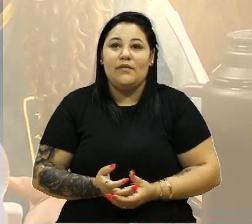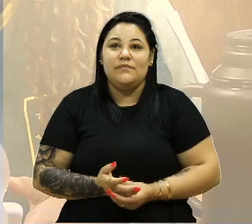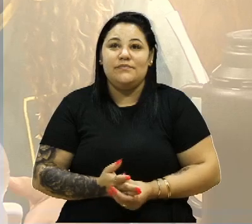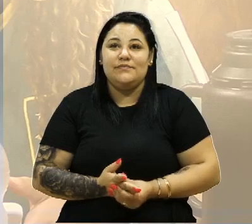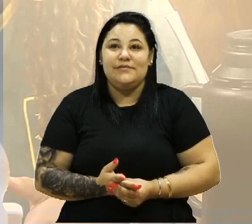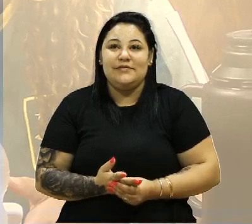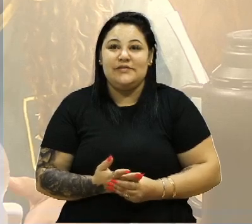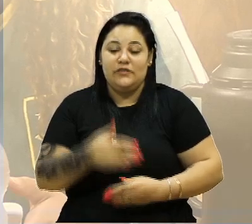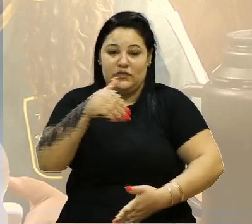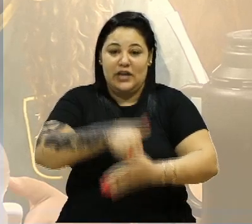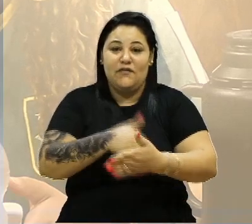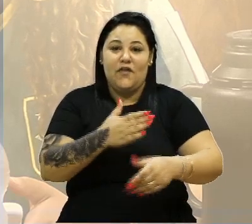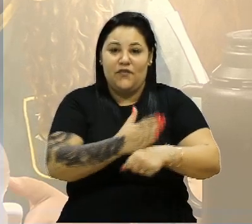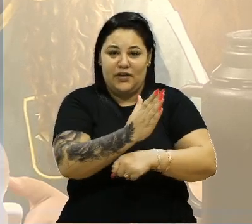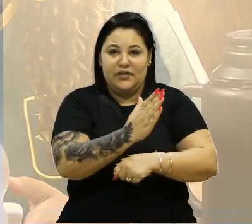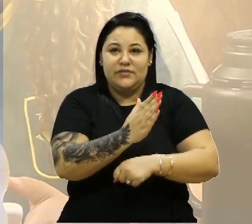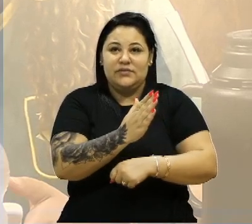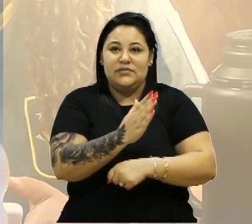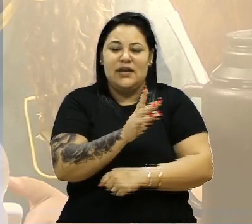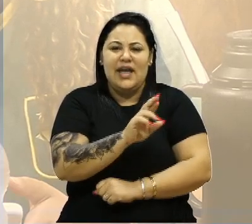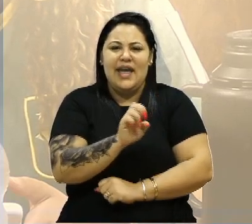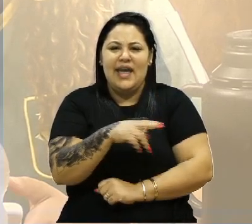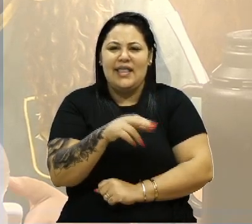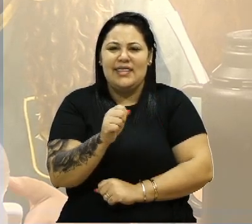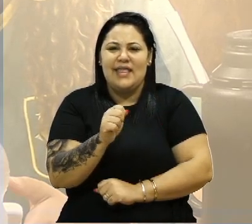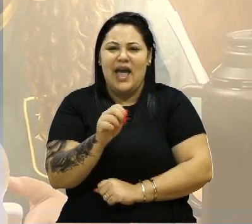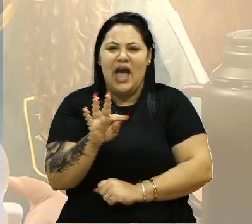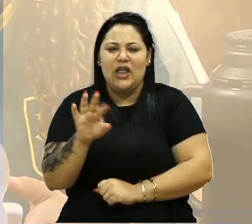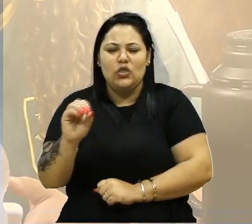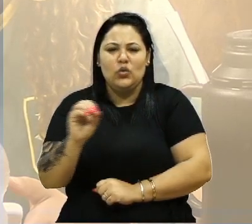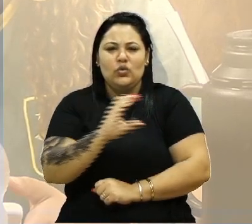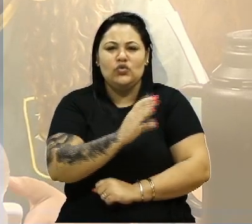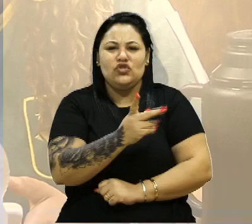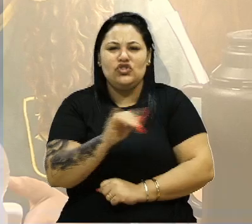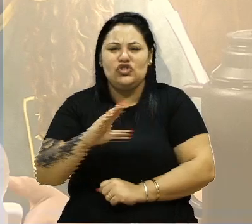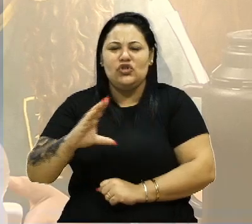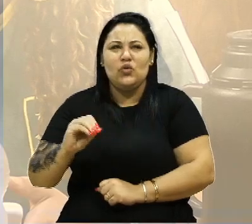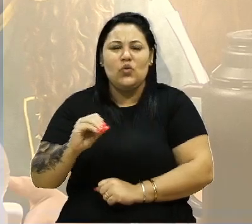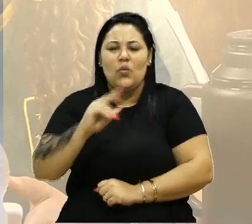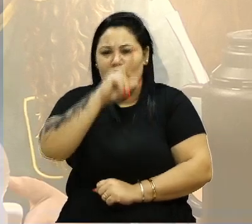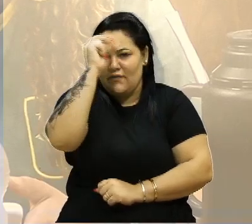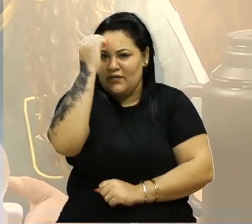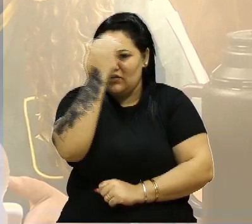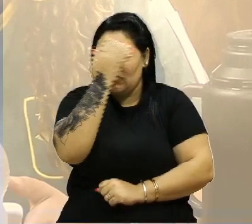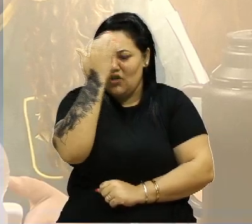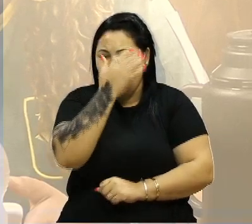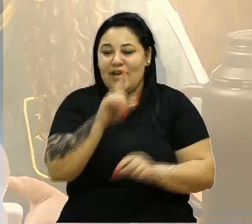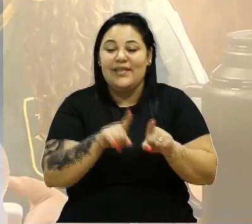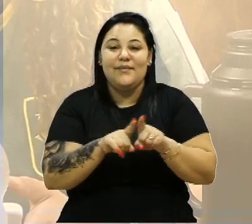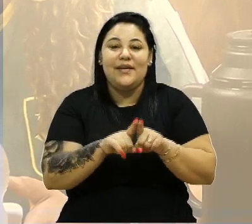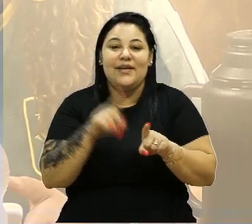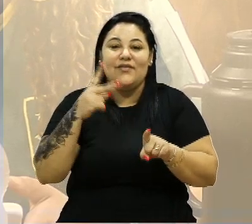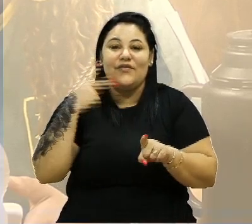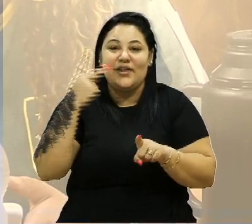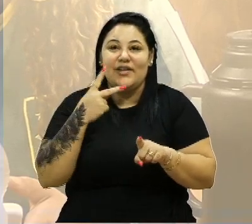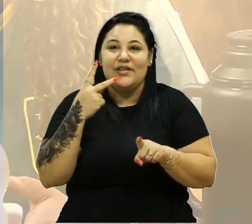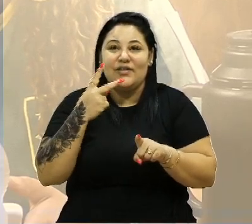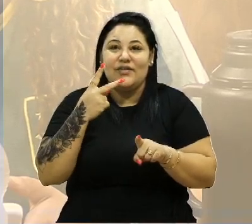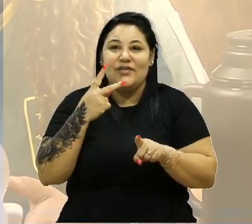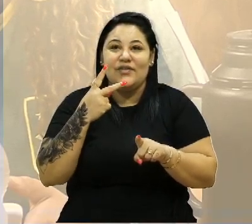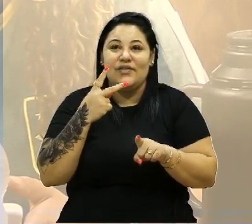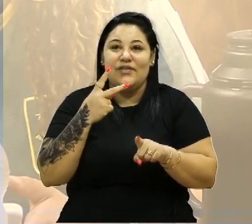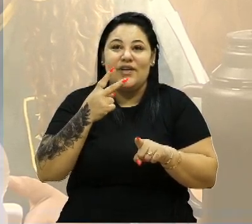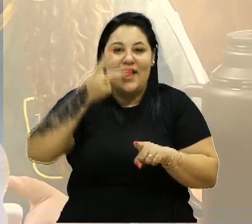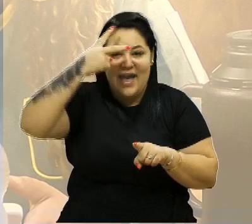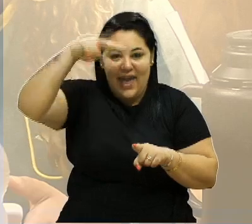votaram favoráveis, né? O vereador Renato Nunes, o Chico Guerra, o então prefeito Adiló e o vereador eleito Edson da Rosa